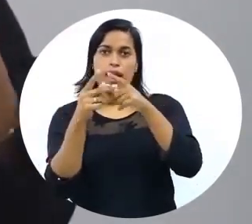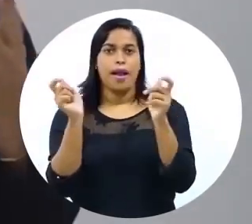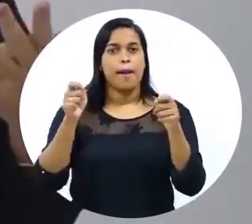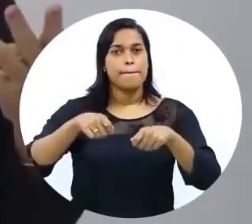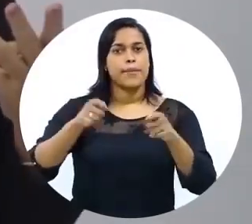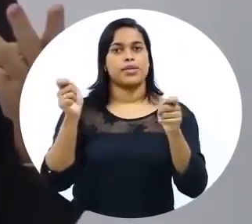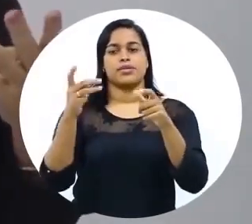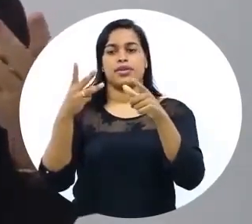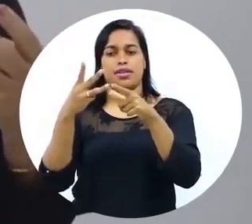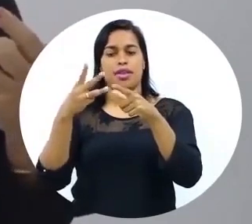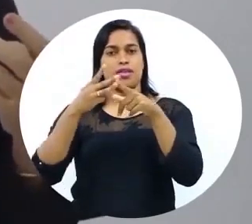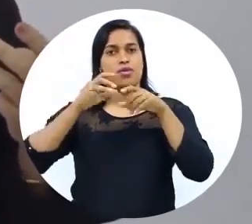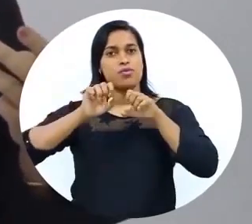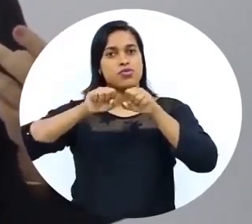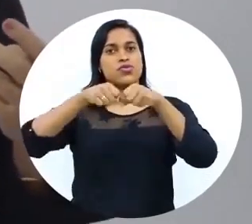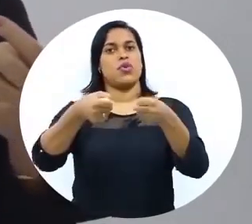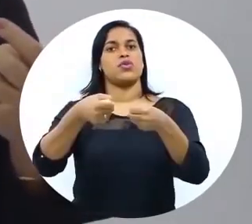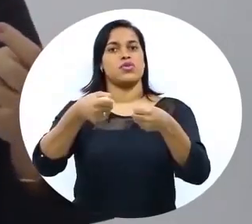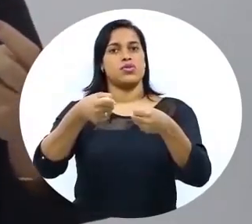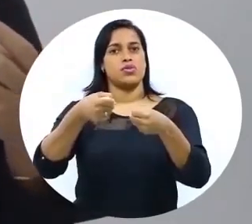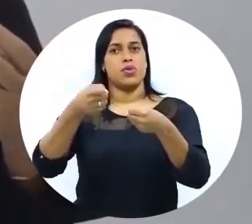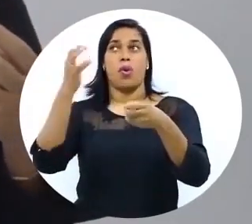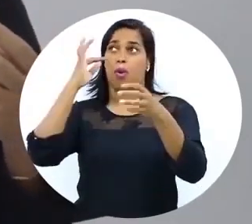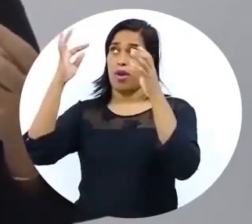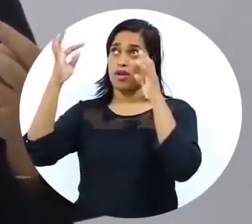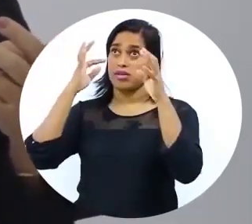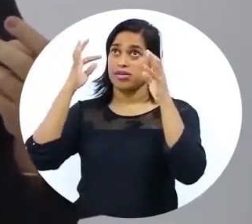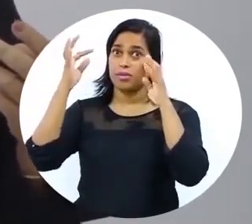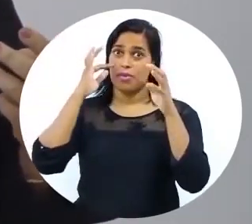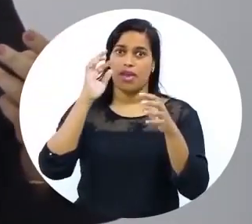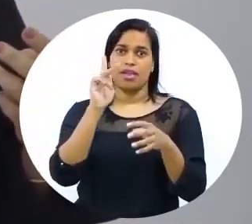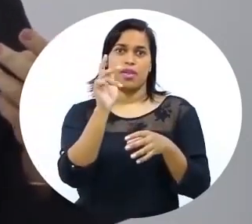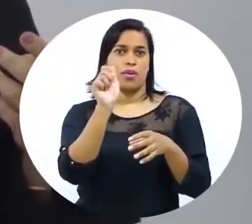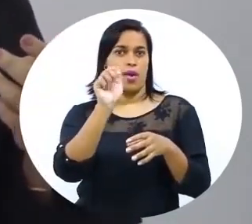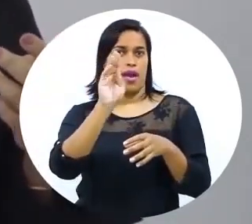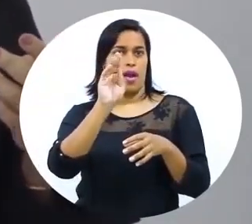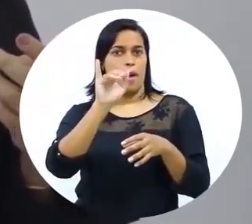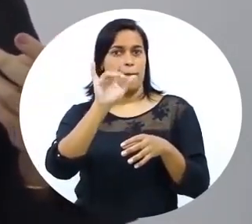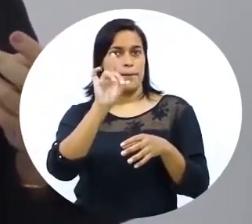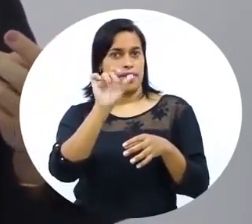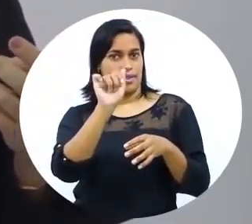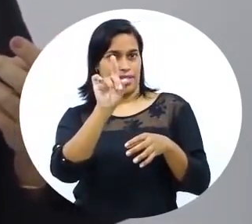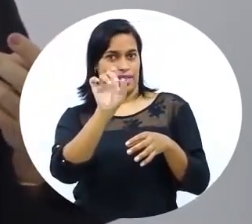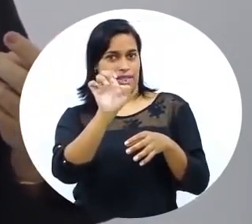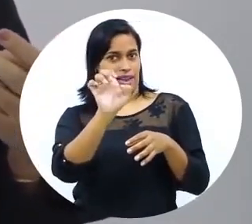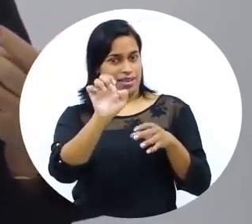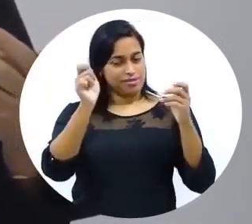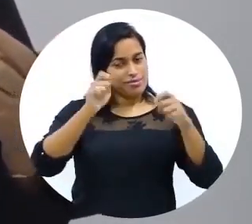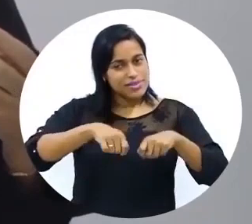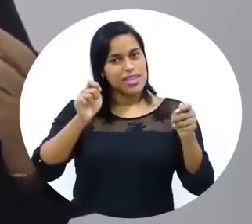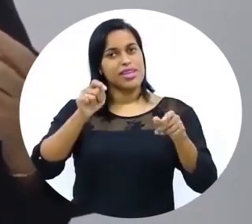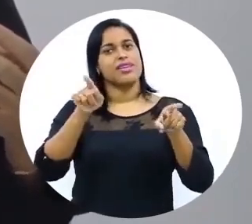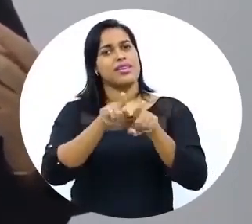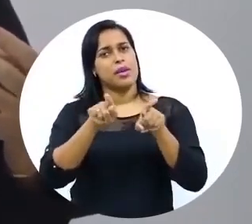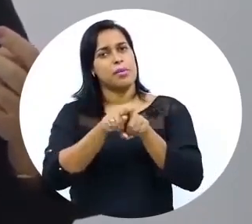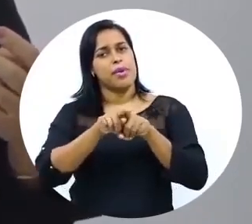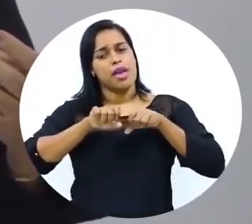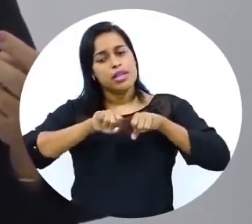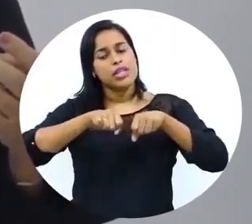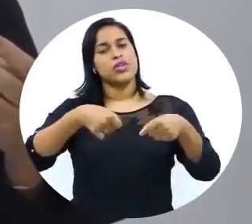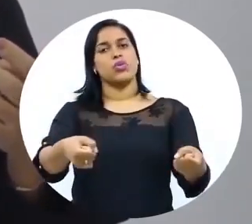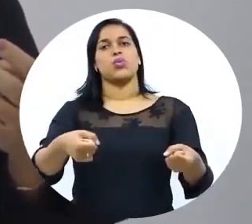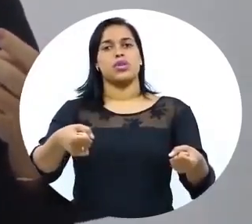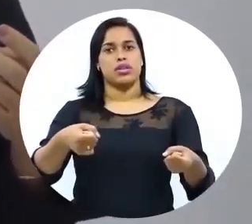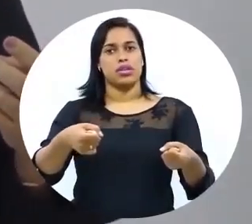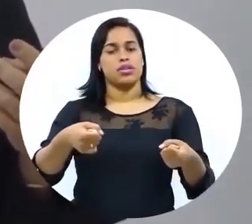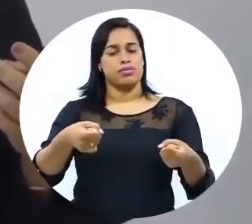e a atitude. Vocês vão ver aqui na tela, conhecimento, habilidade e atitude. C de conhecimento, H de habilidade, A de atitude formam